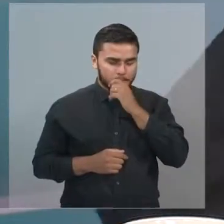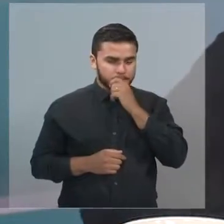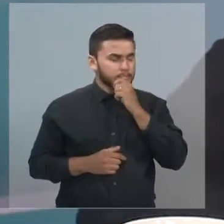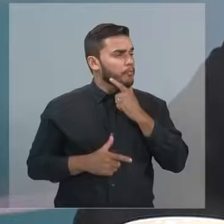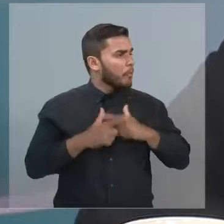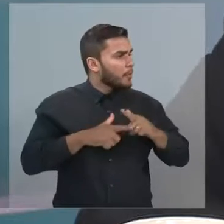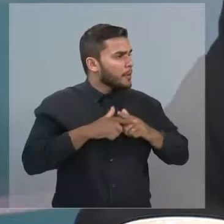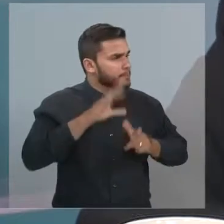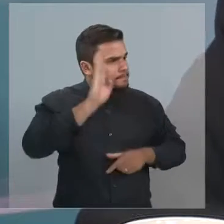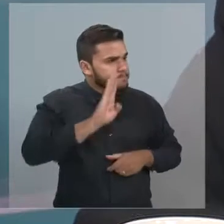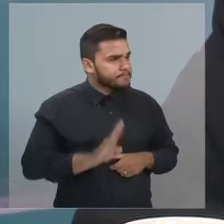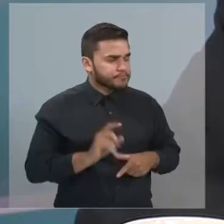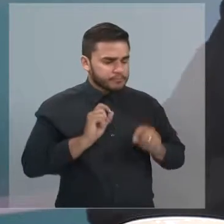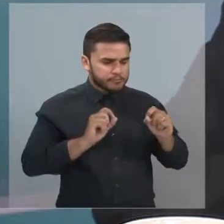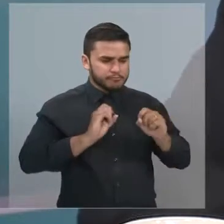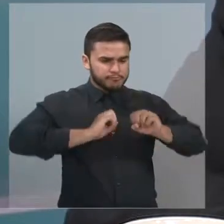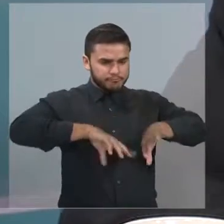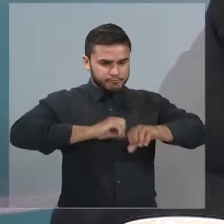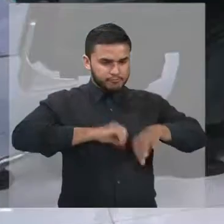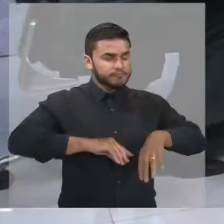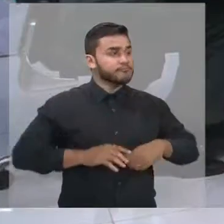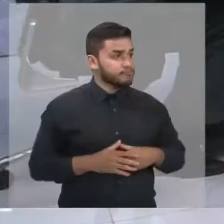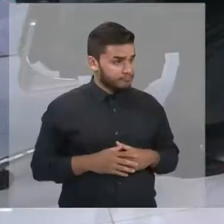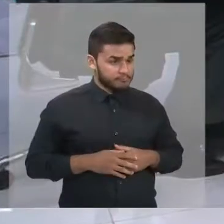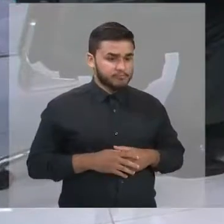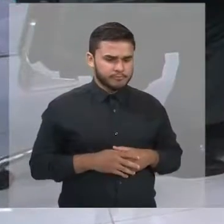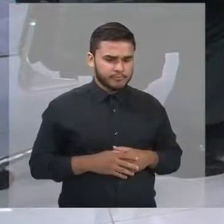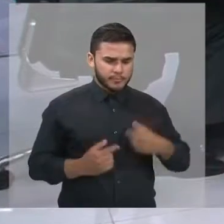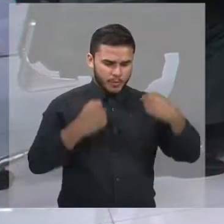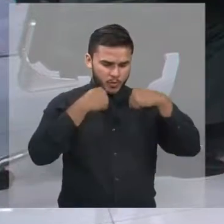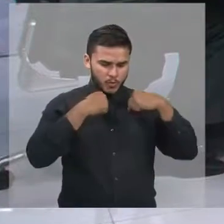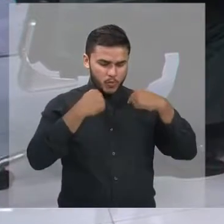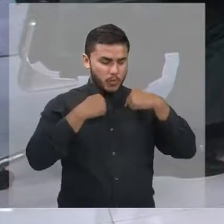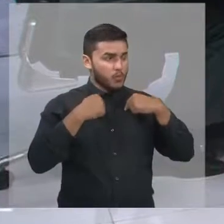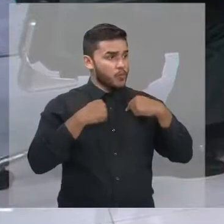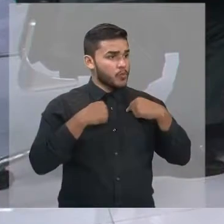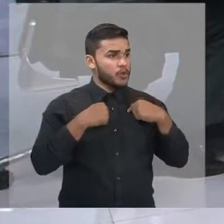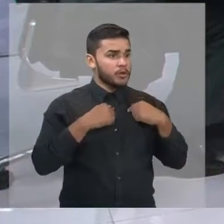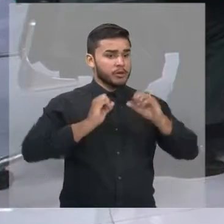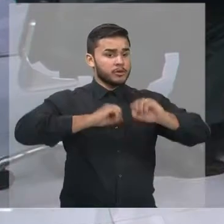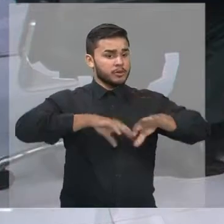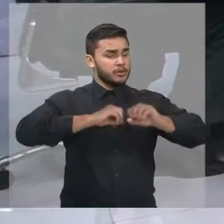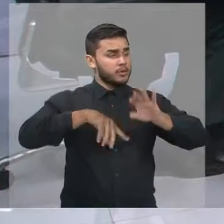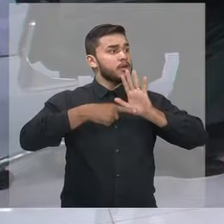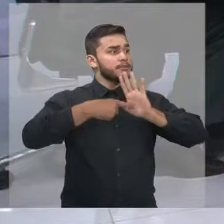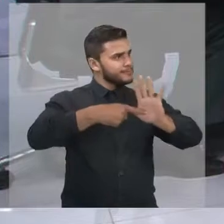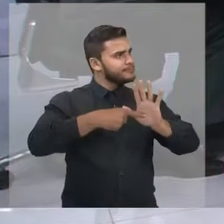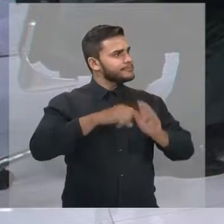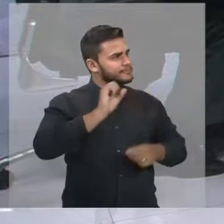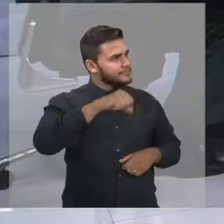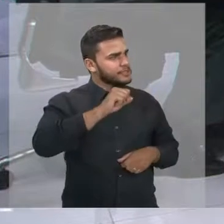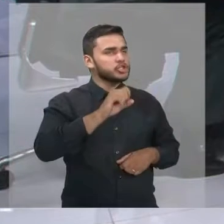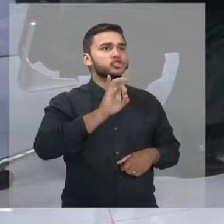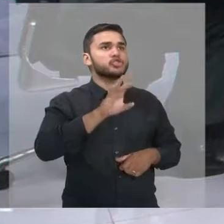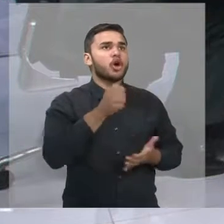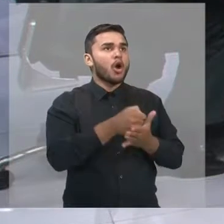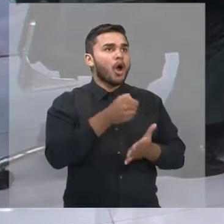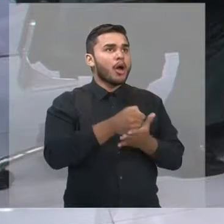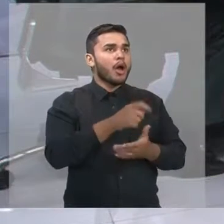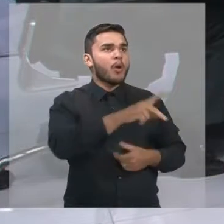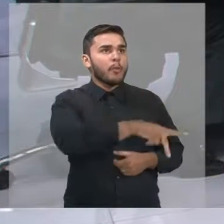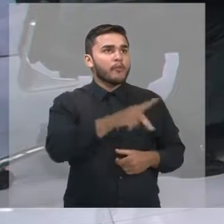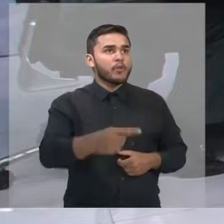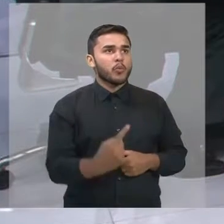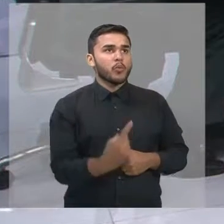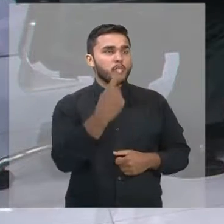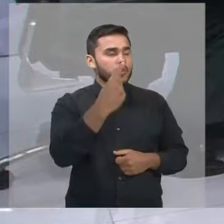Agora, o problema no Brasil... O educador também é o governante, o representante do povo, ele é o educador, não só aquele professor que